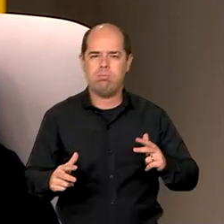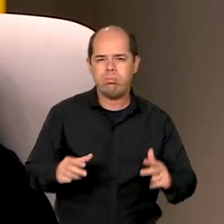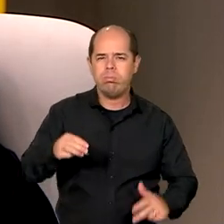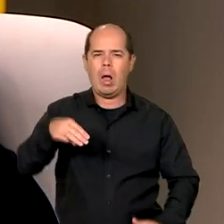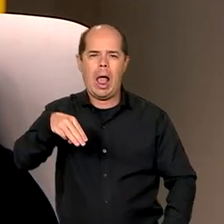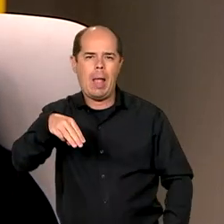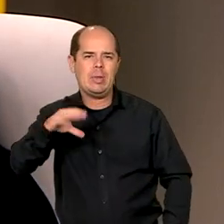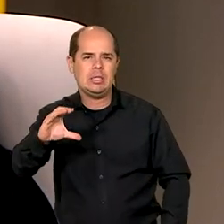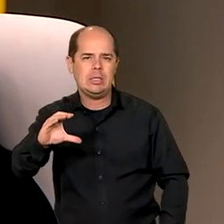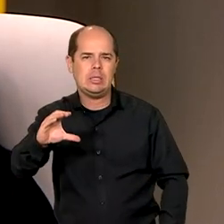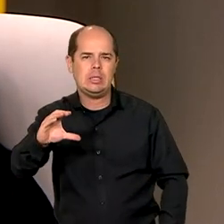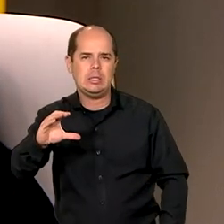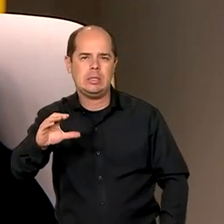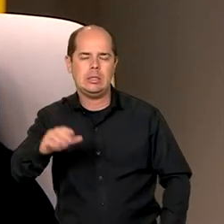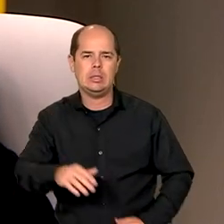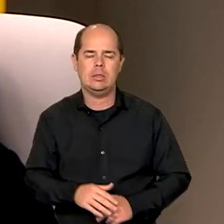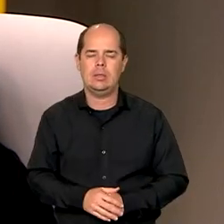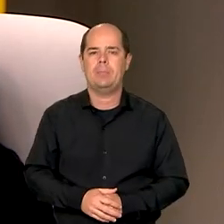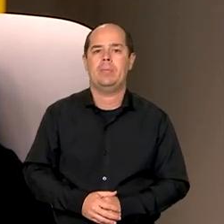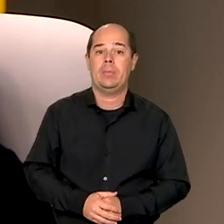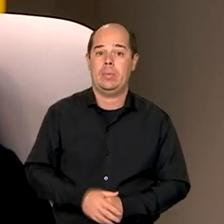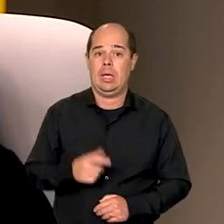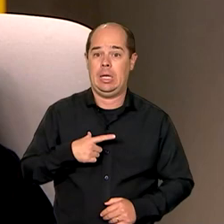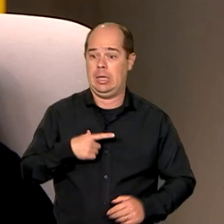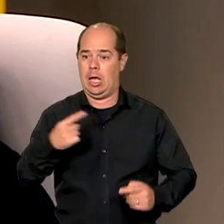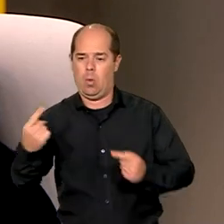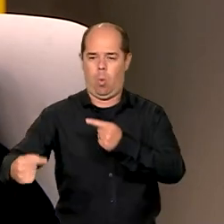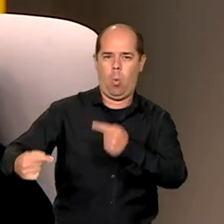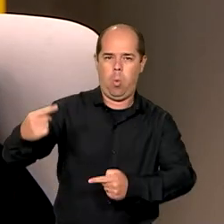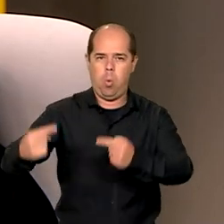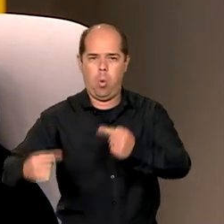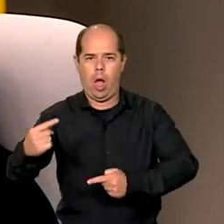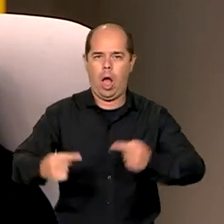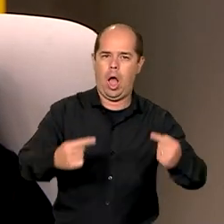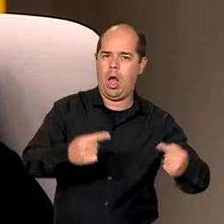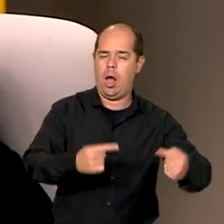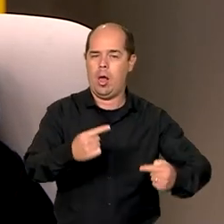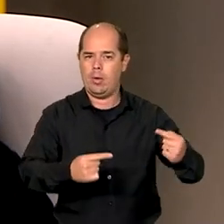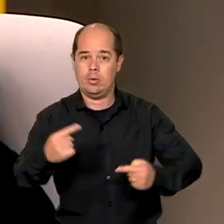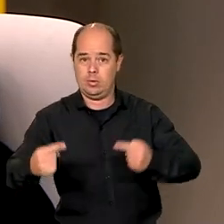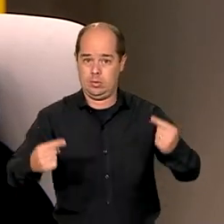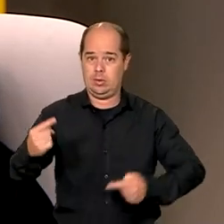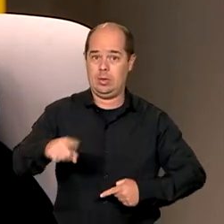está trazendo MCs de todo o Brasil e isso vai dar uma visibilidade muito grande para esses MCs.